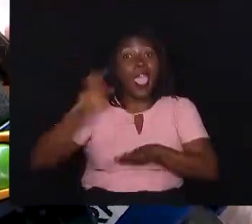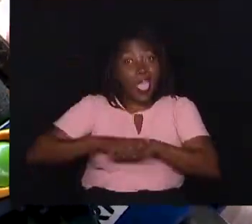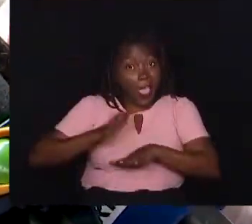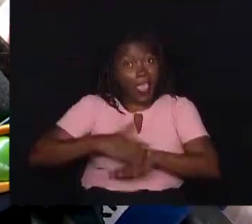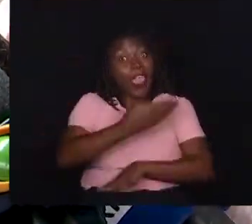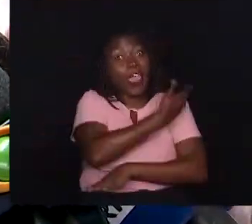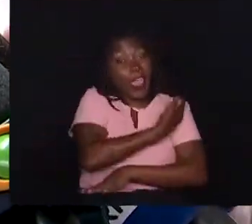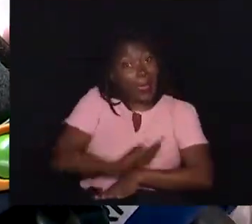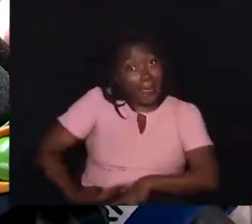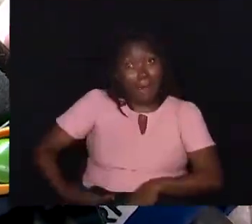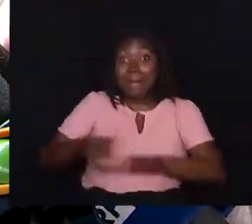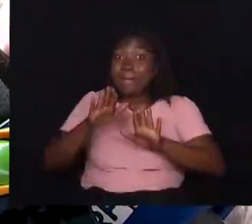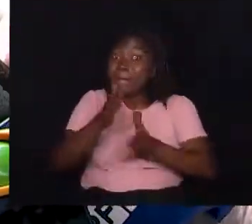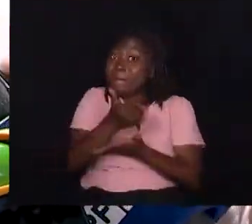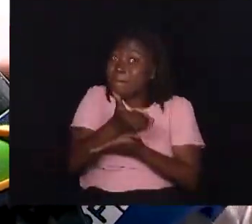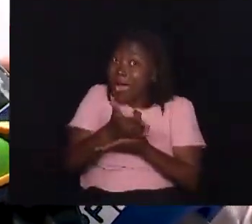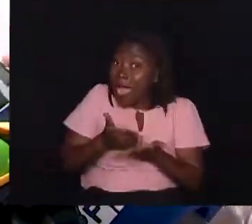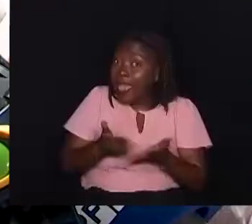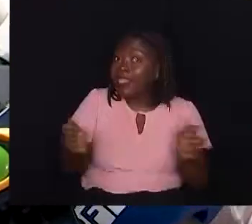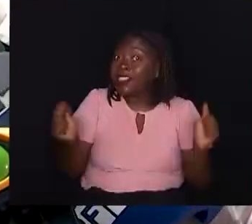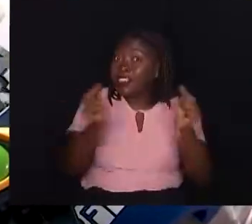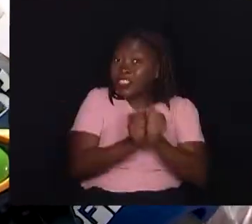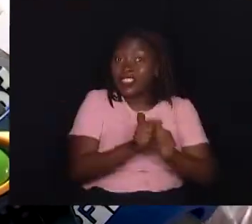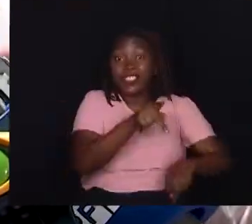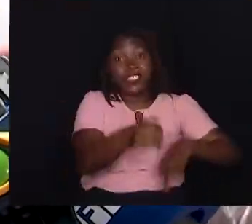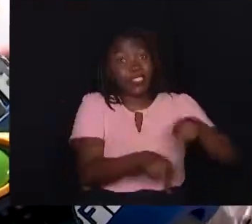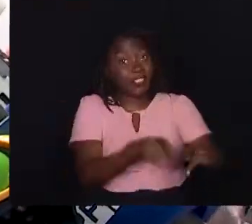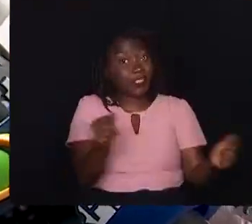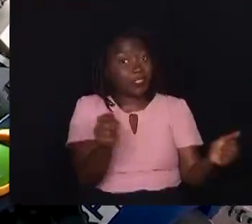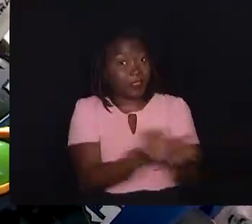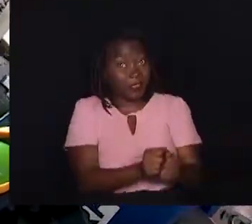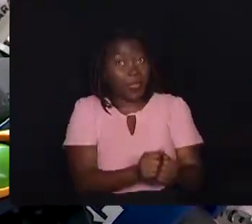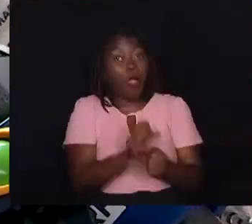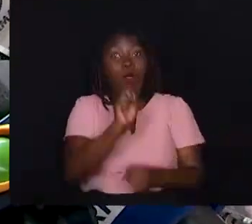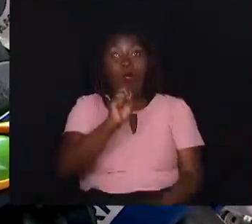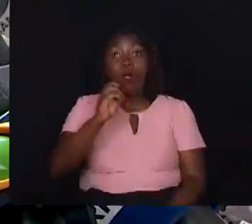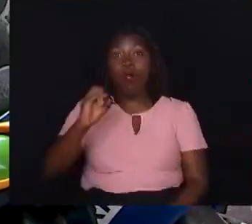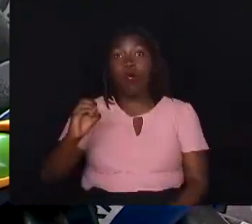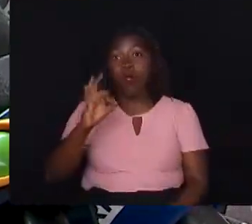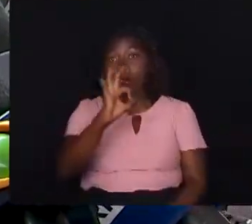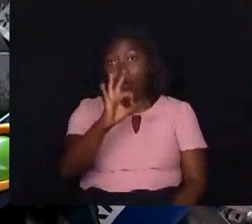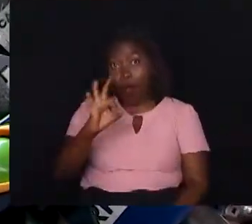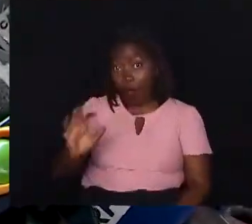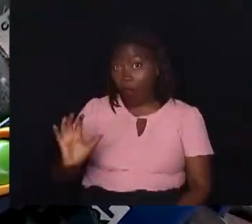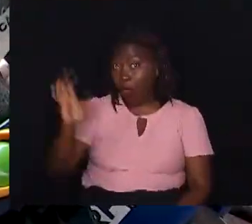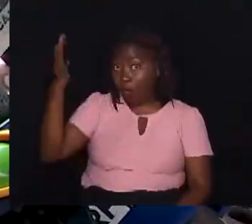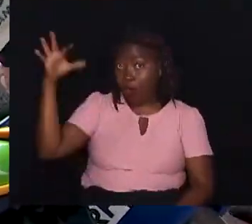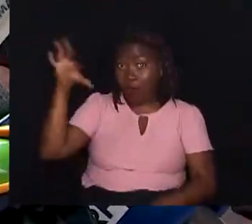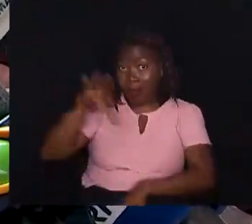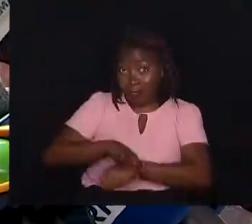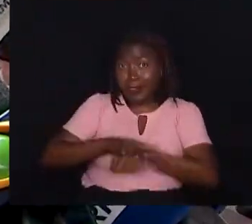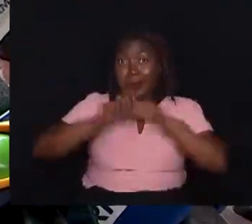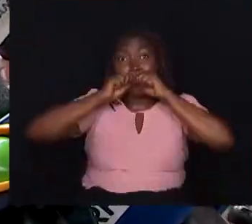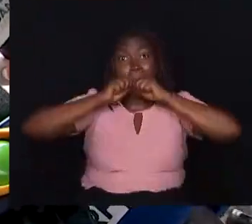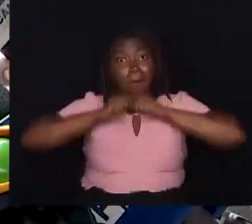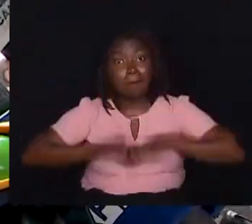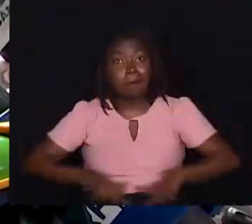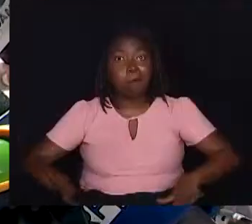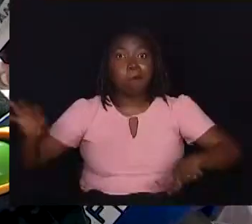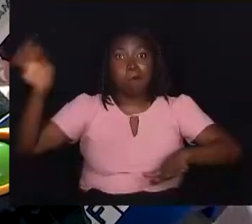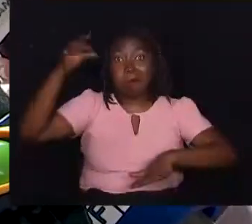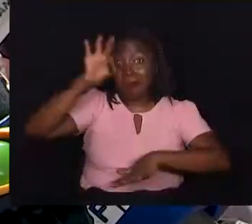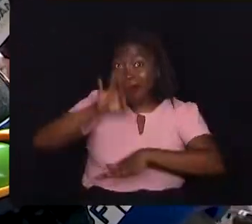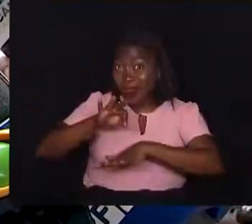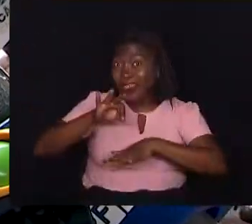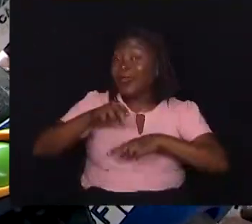do poder público, mas compartilhada com a população. 80% dos casos de